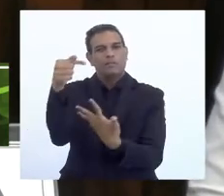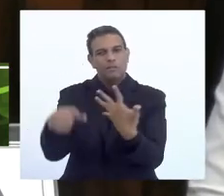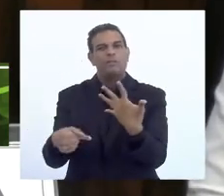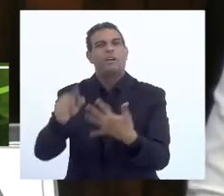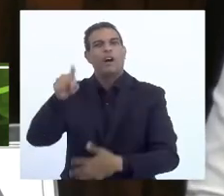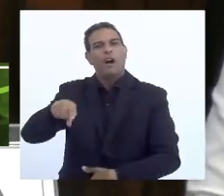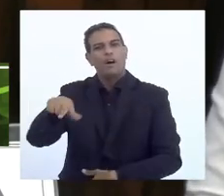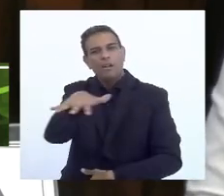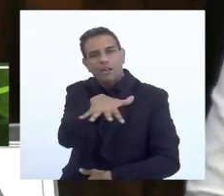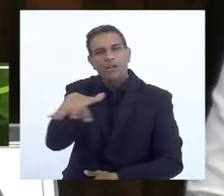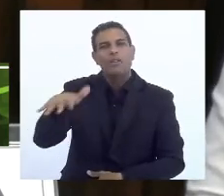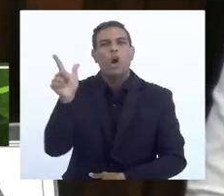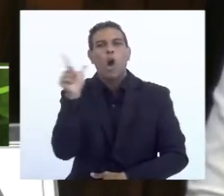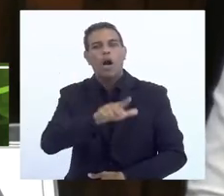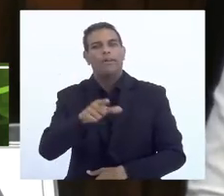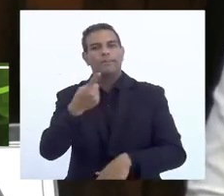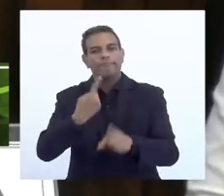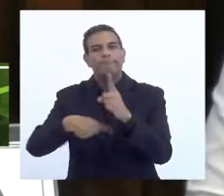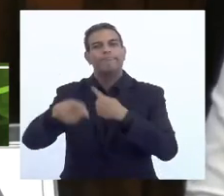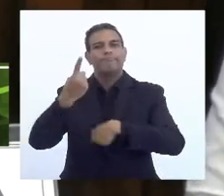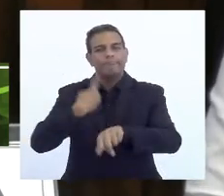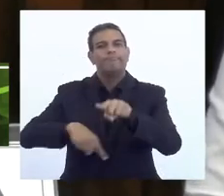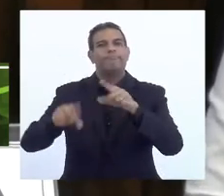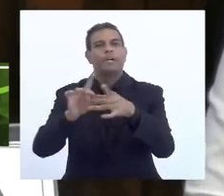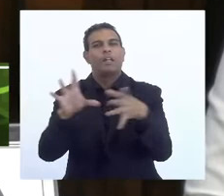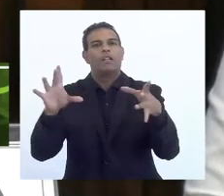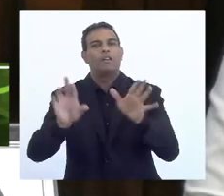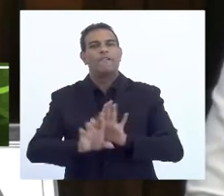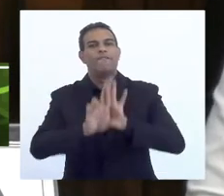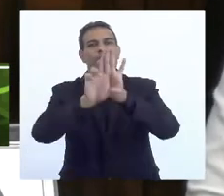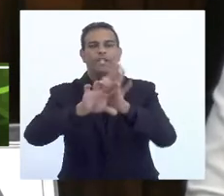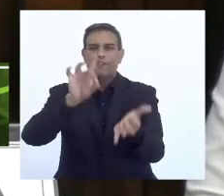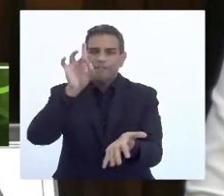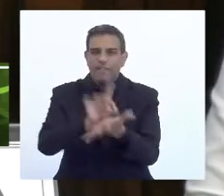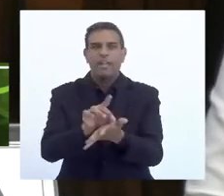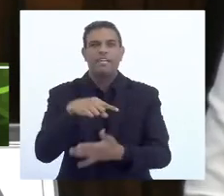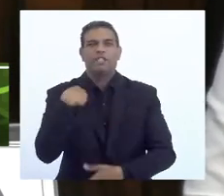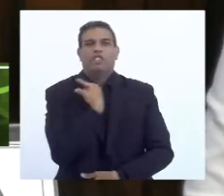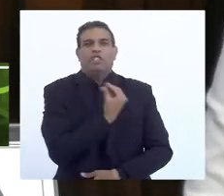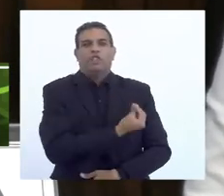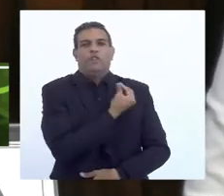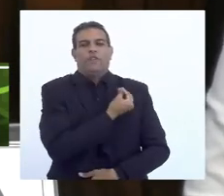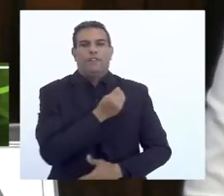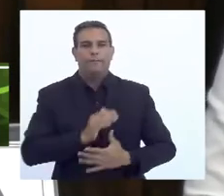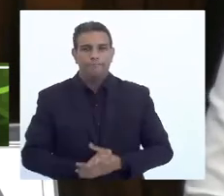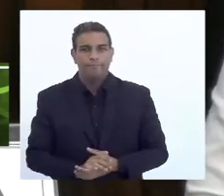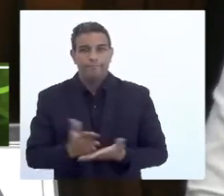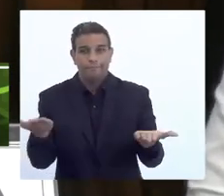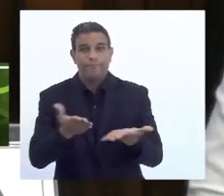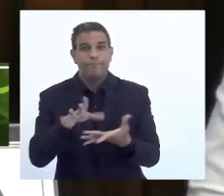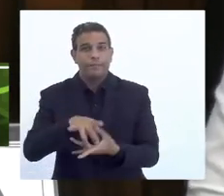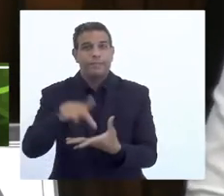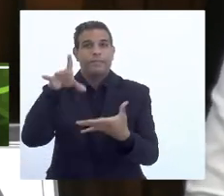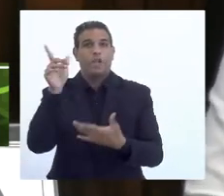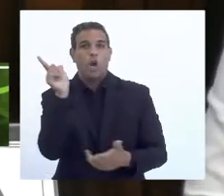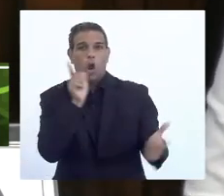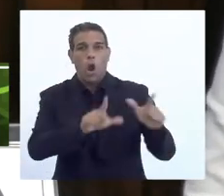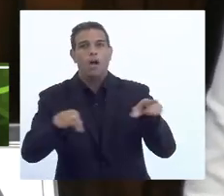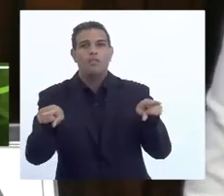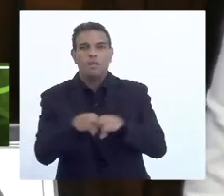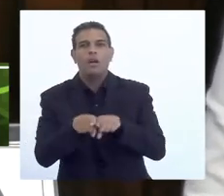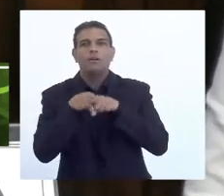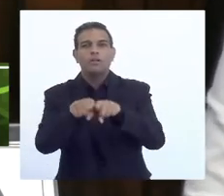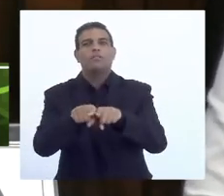elemento de transformação social quando ela for democrática e representativa. E, para ela ser democrática e representativa, ela precisa